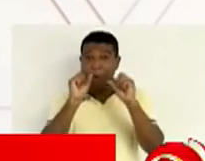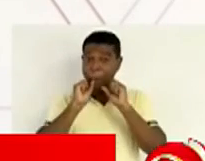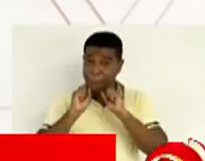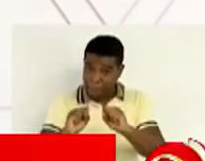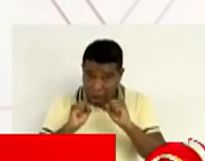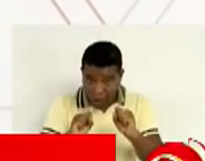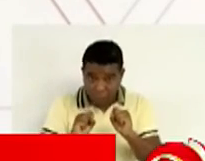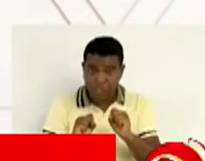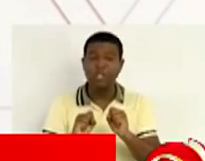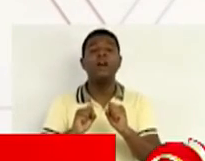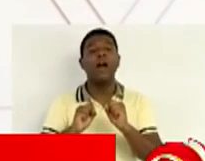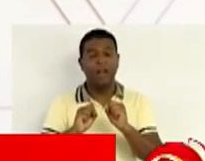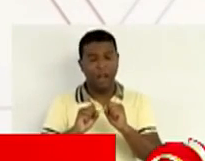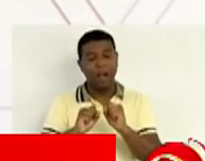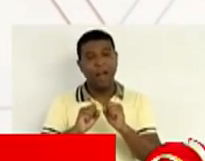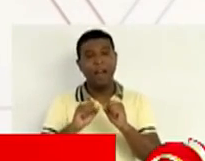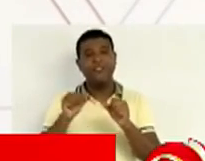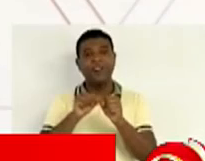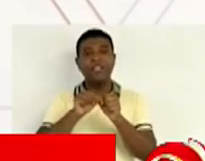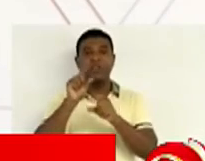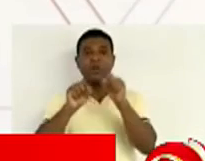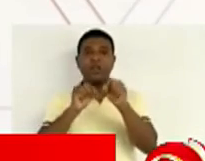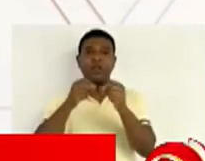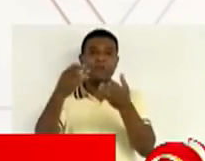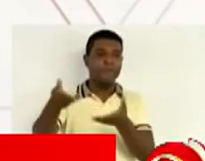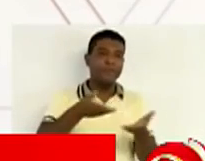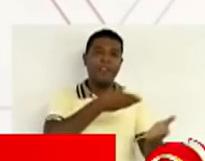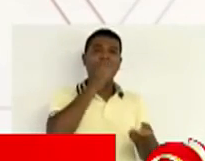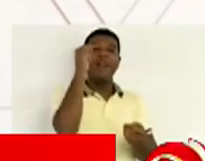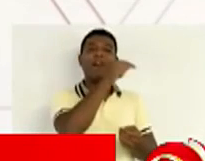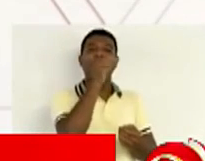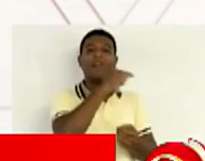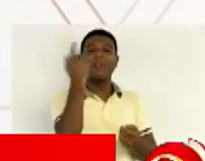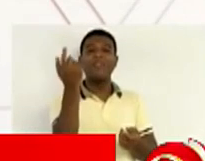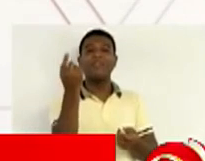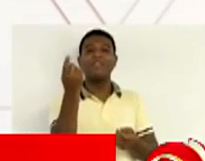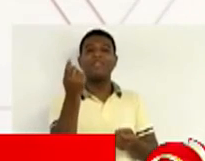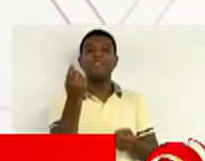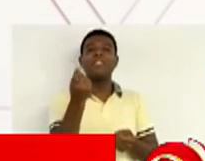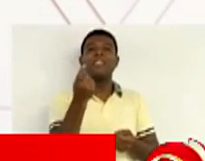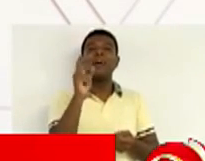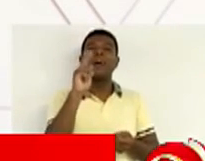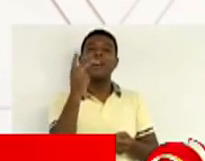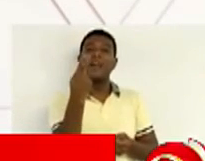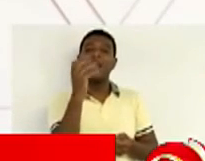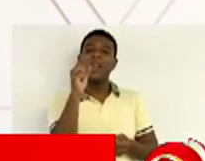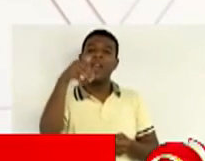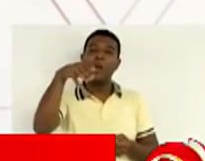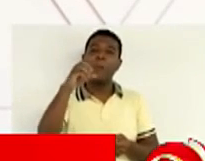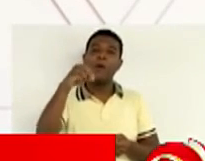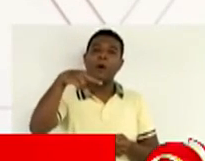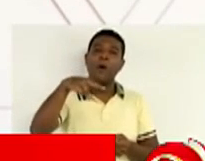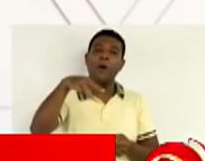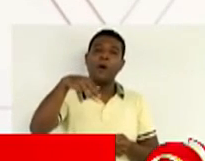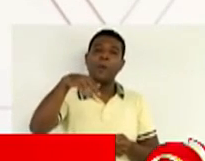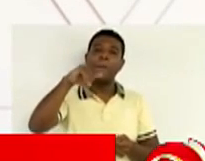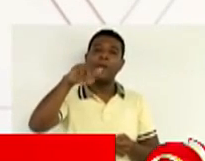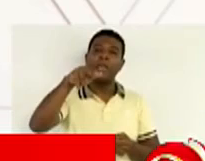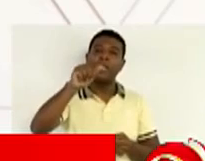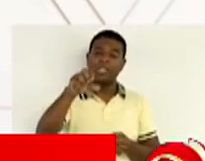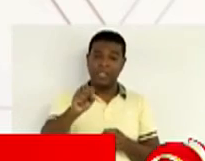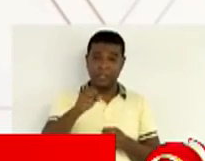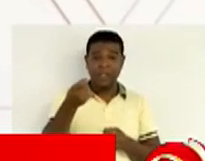colaborar que o façam, é que o Hemominas está com os seus estoques de sangue baixo. Então, nós precisamos